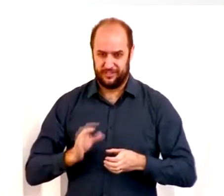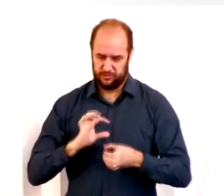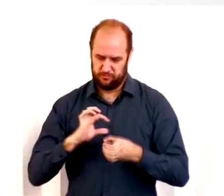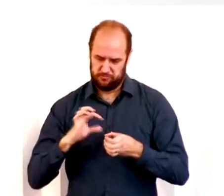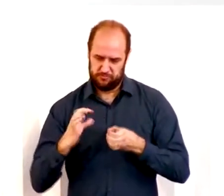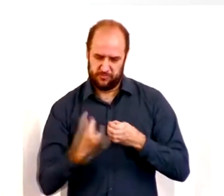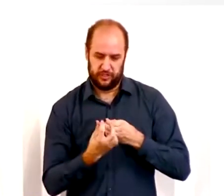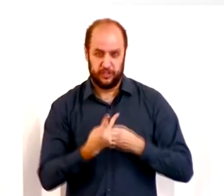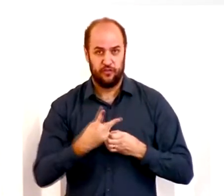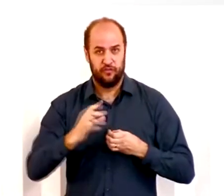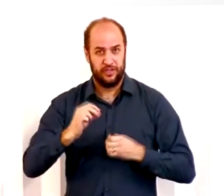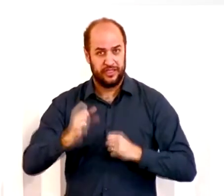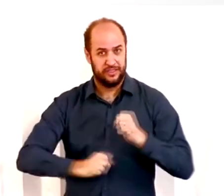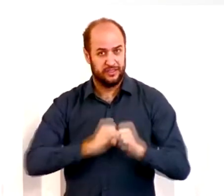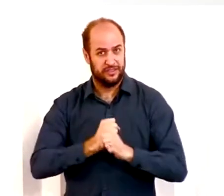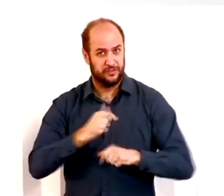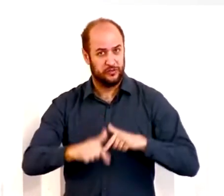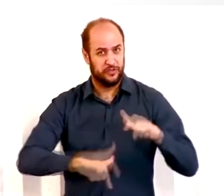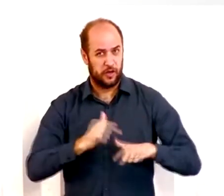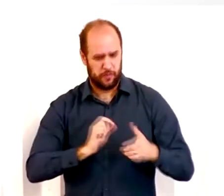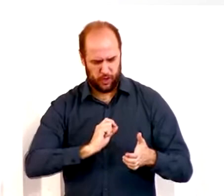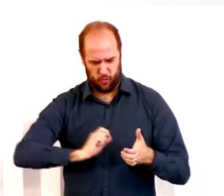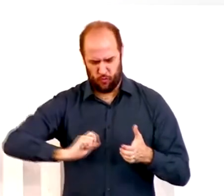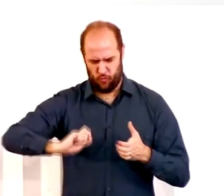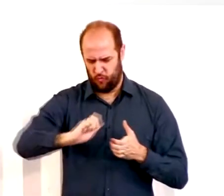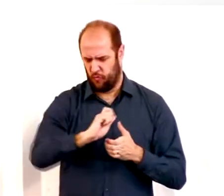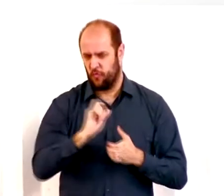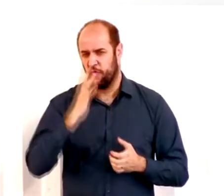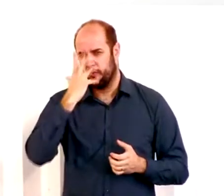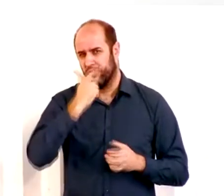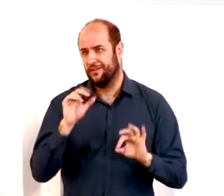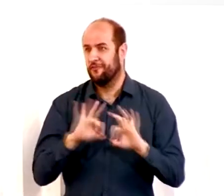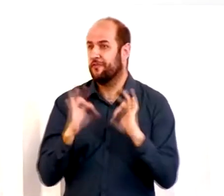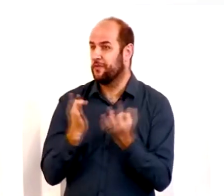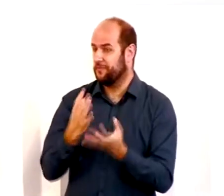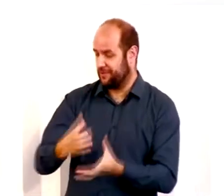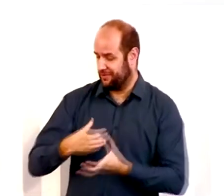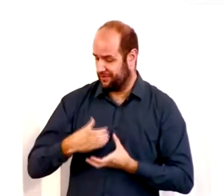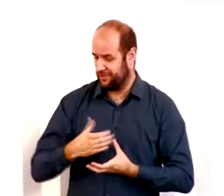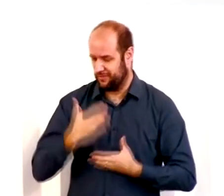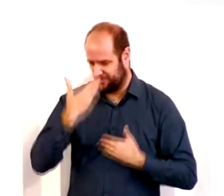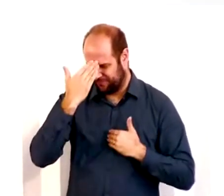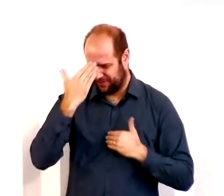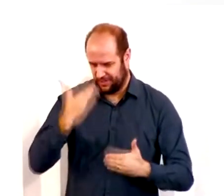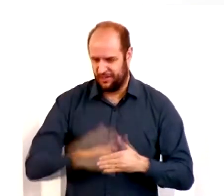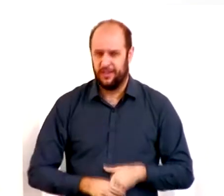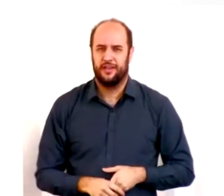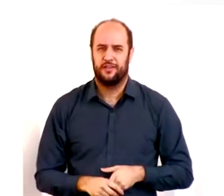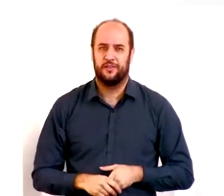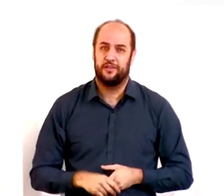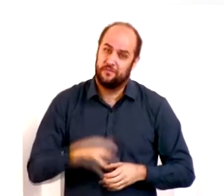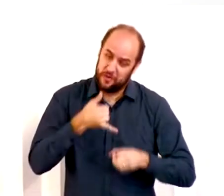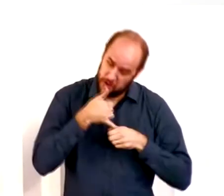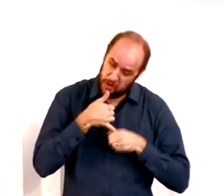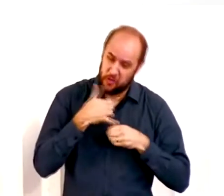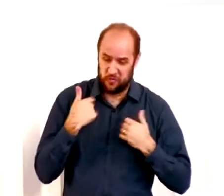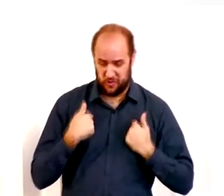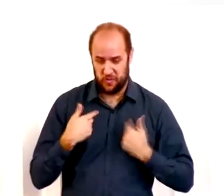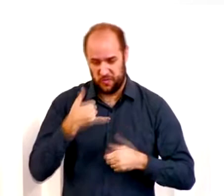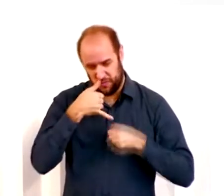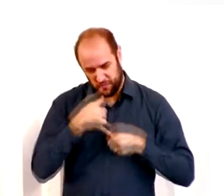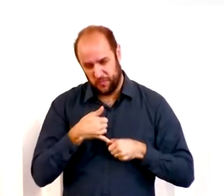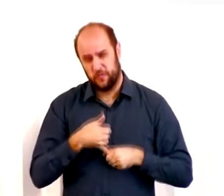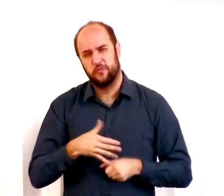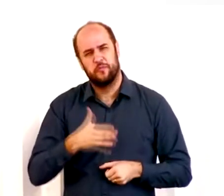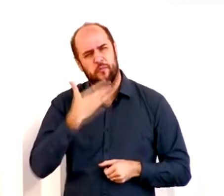grafado 20 anos de ministério. Eu louvo a Deus pela família que me deu a cuia. Presente para gaúcho, não existe presente melhor que uma cuia de